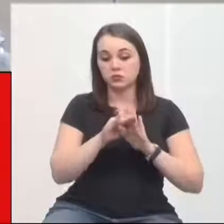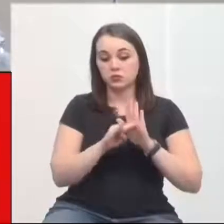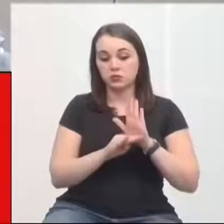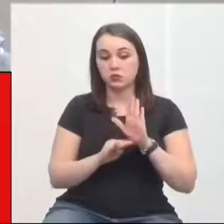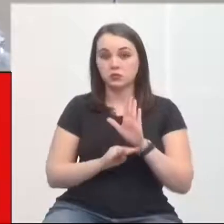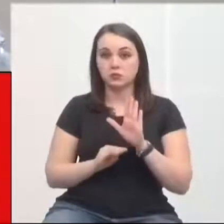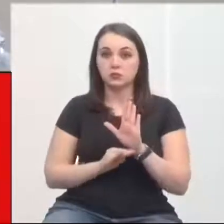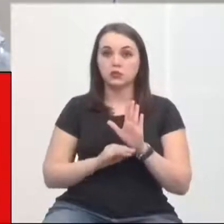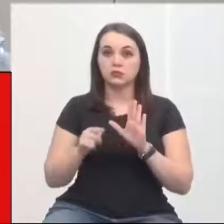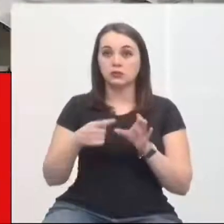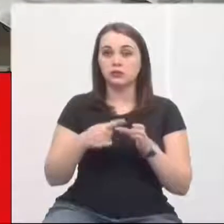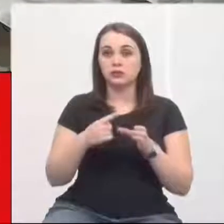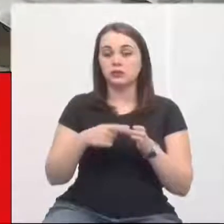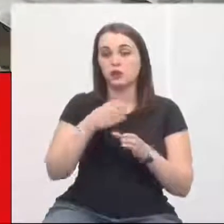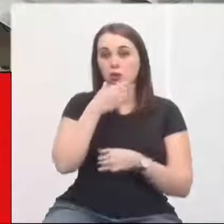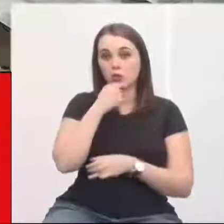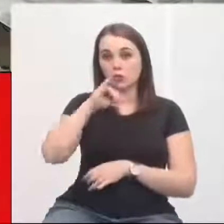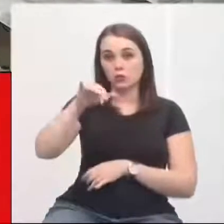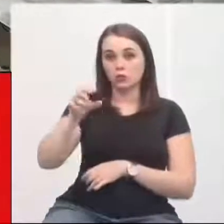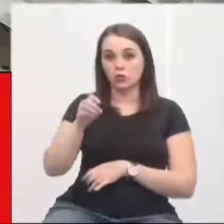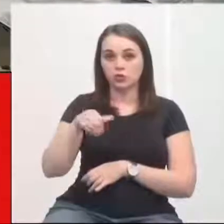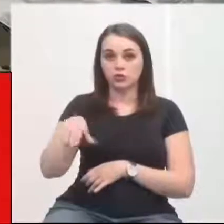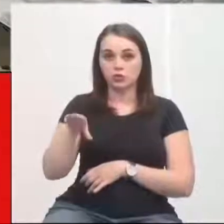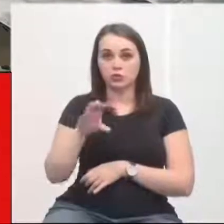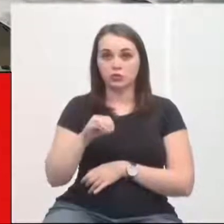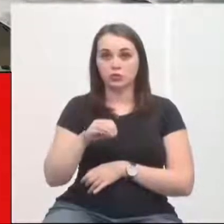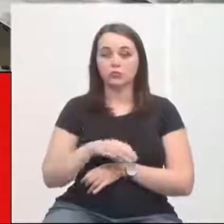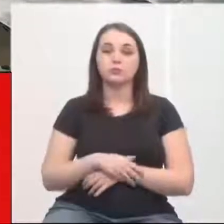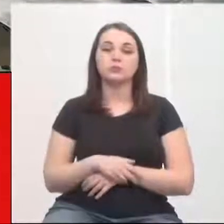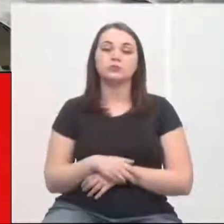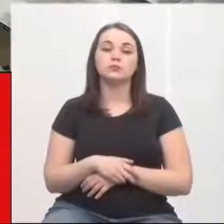senhor João Batista Belloli.